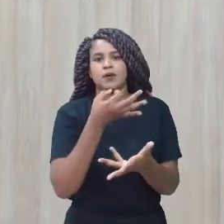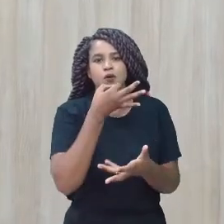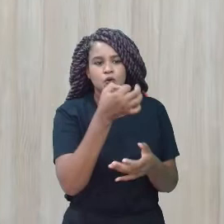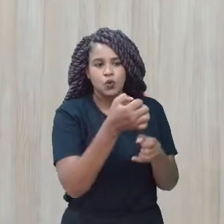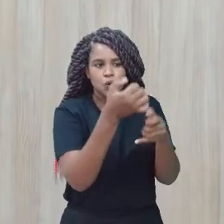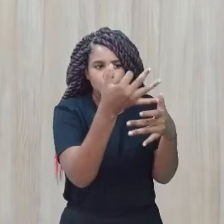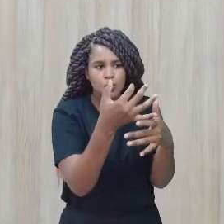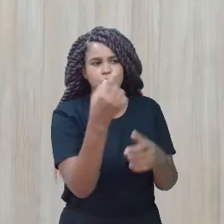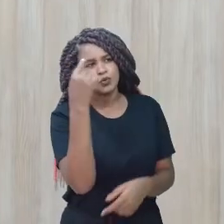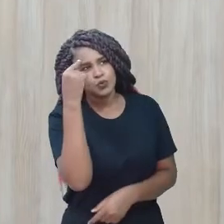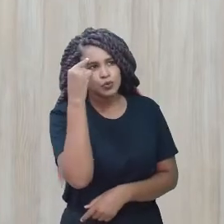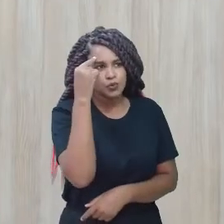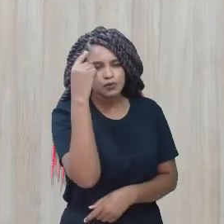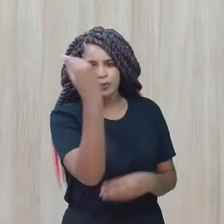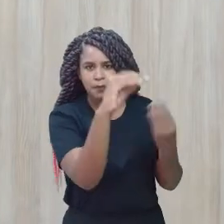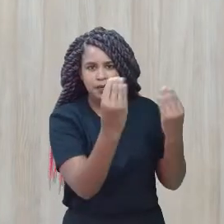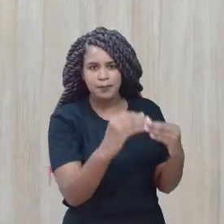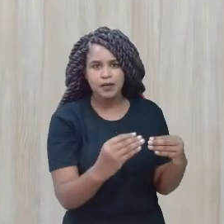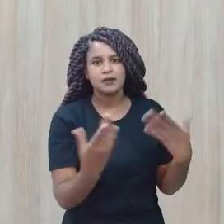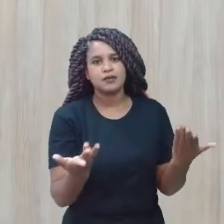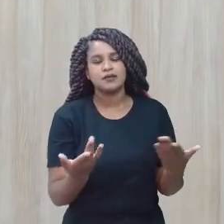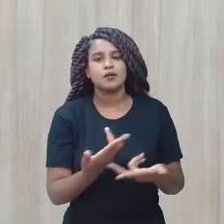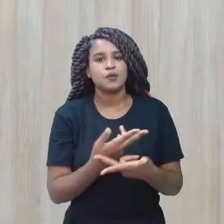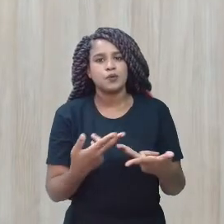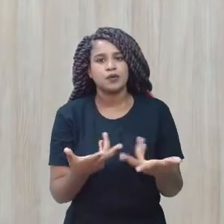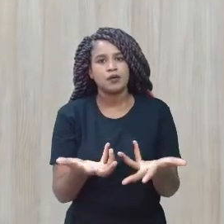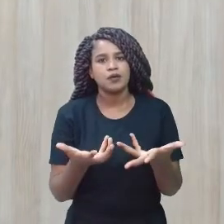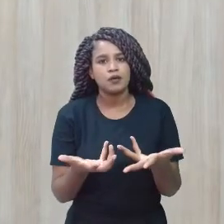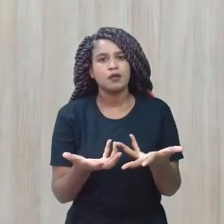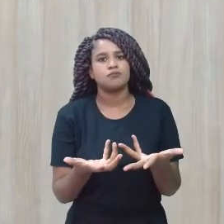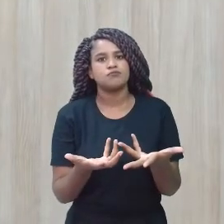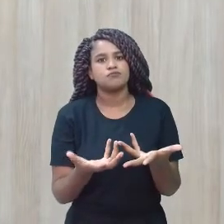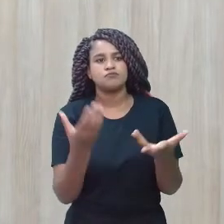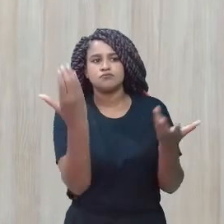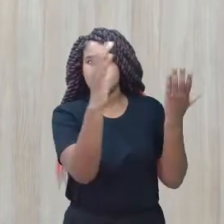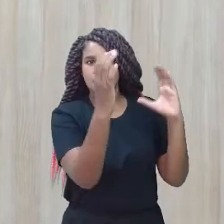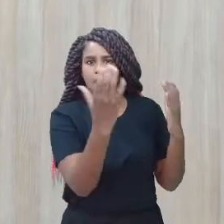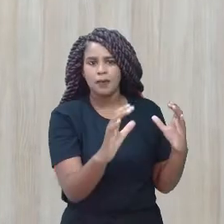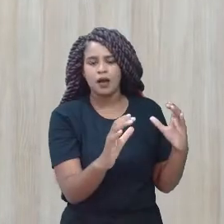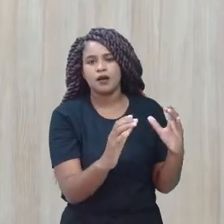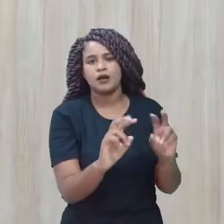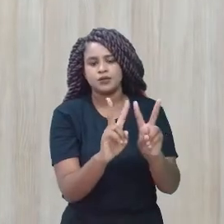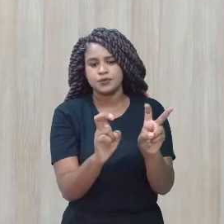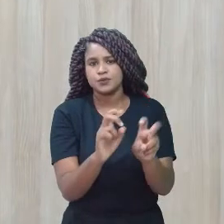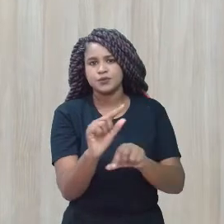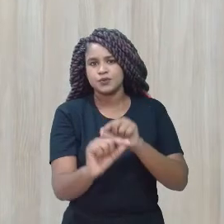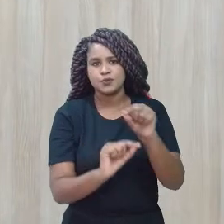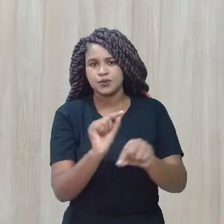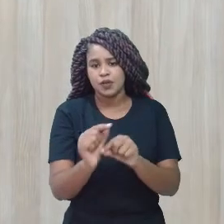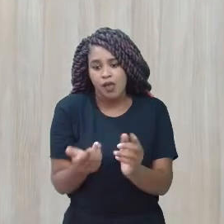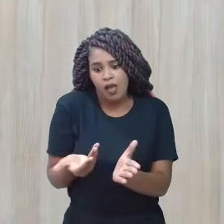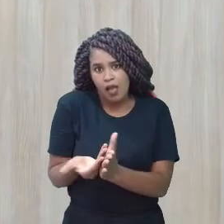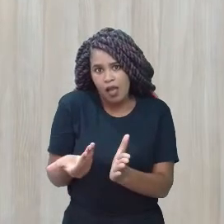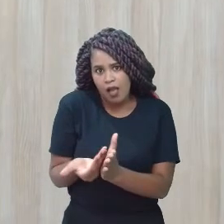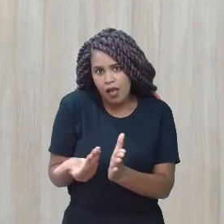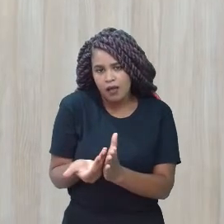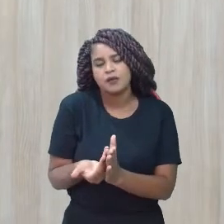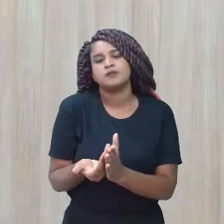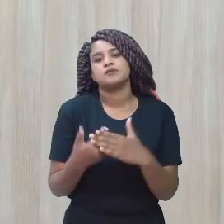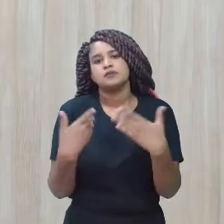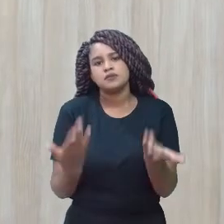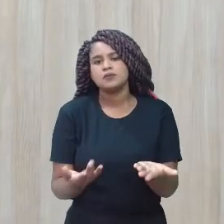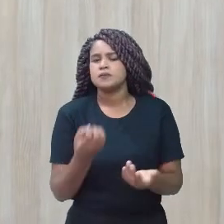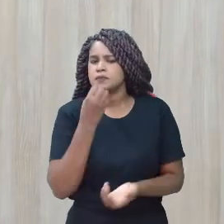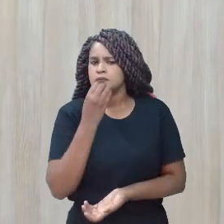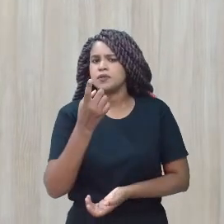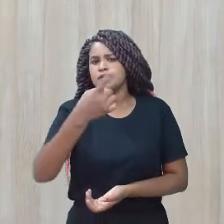alguma dúvida, alguma questão que queira colocar sobre a aula, porque é importante a gente ter esse retorno de vocês,